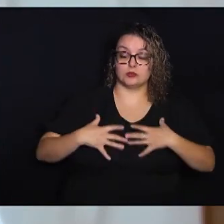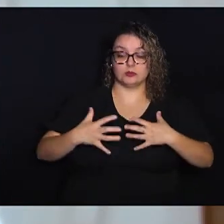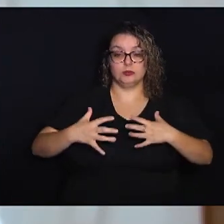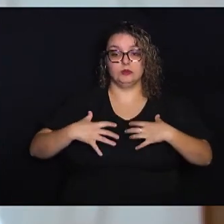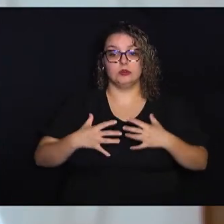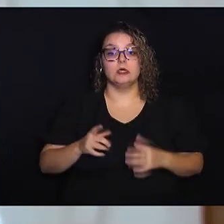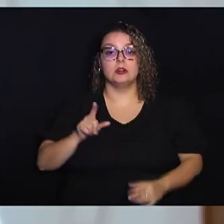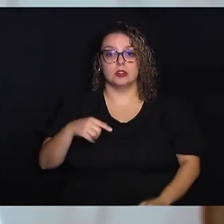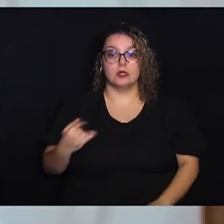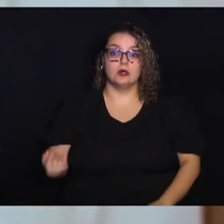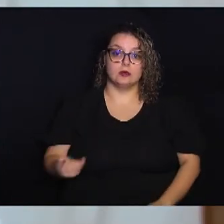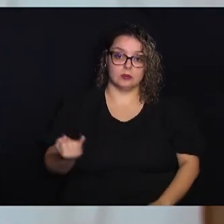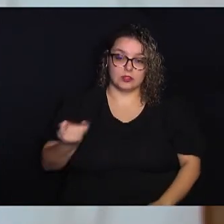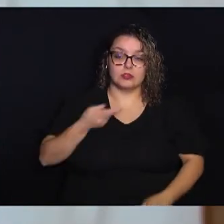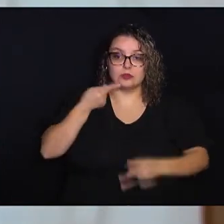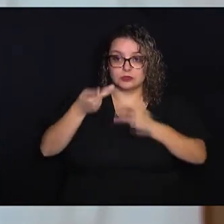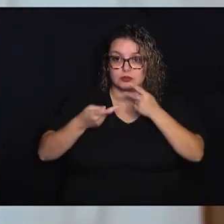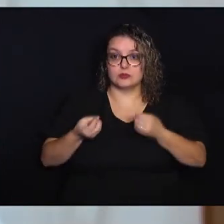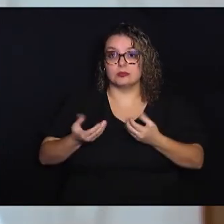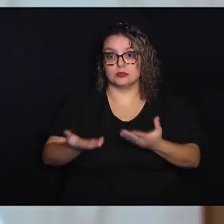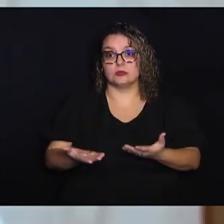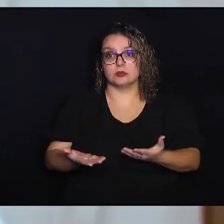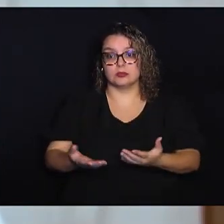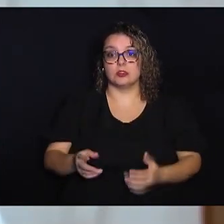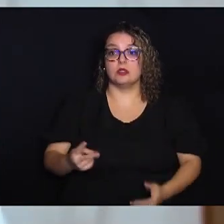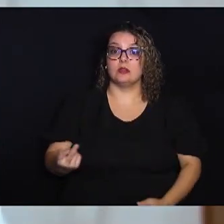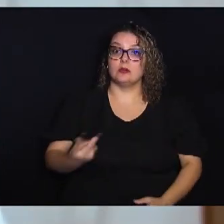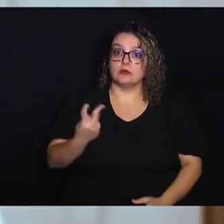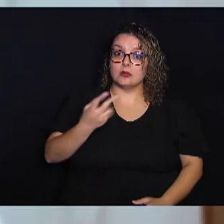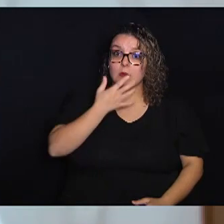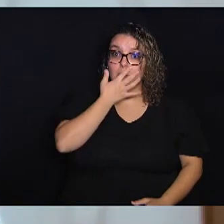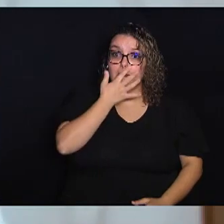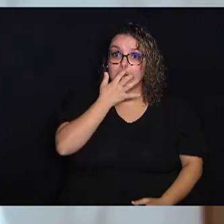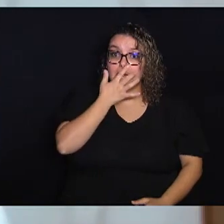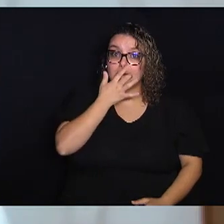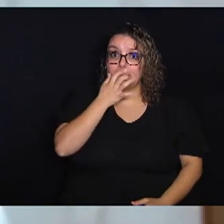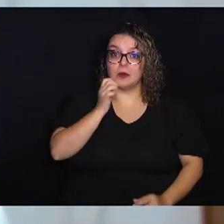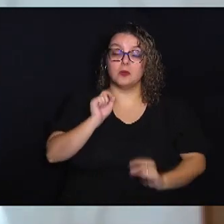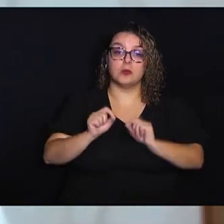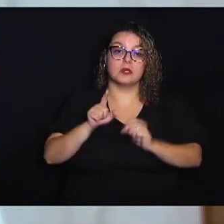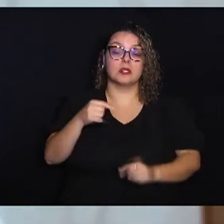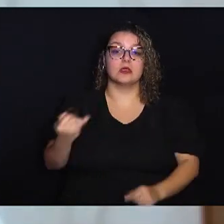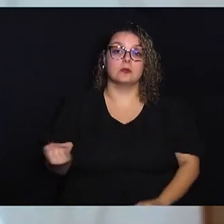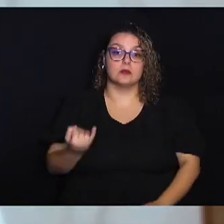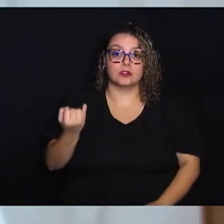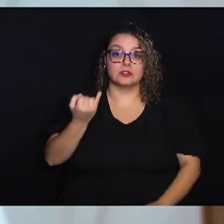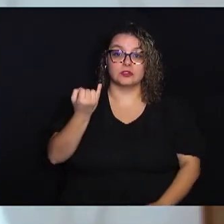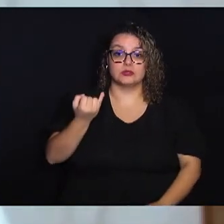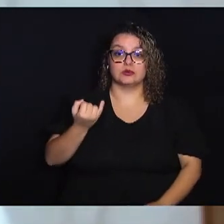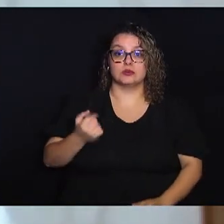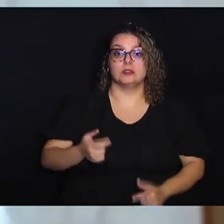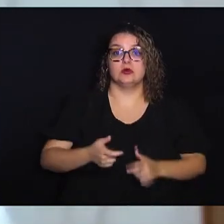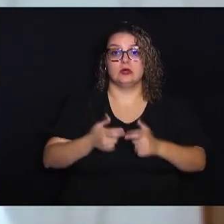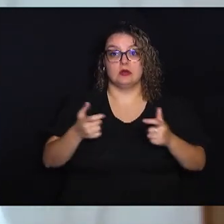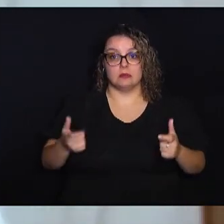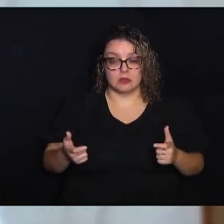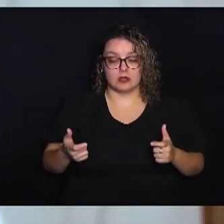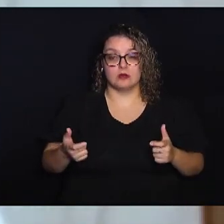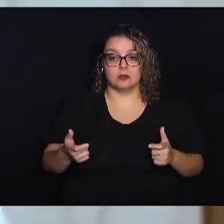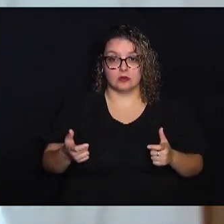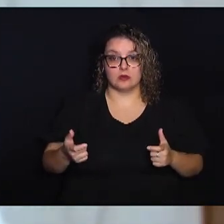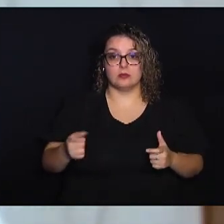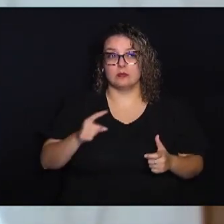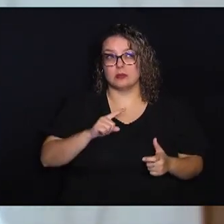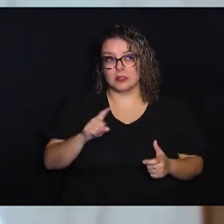são os pontos que eu gostaria de trazer. De vitaminas em si, o que é interessante? A maior parte, para não